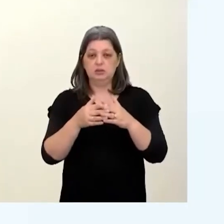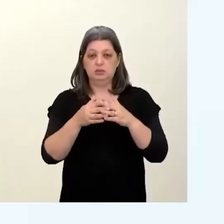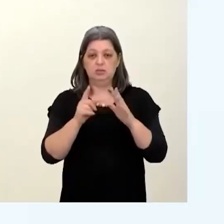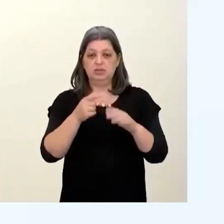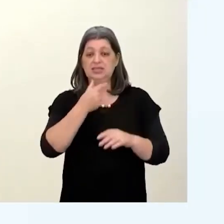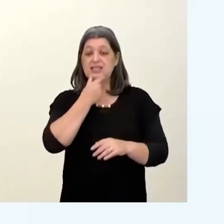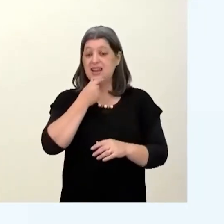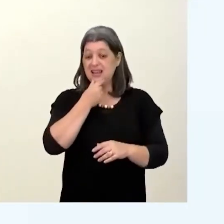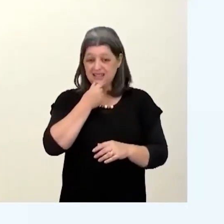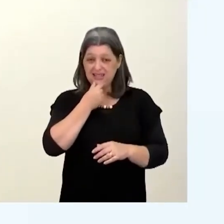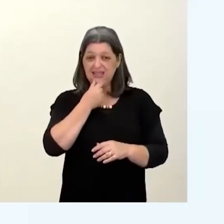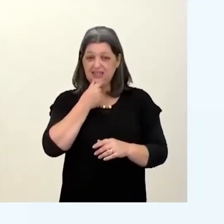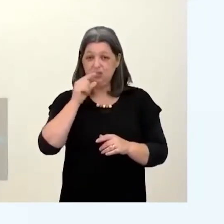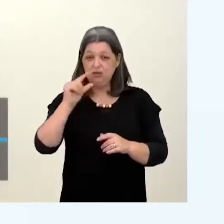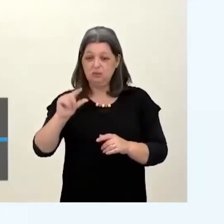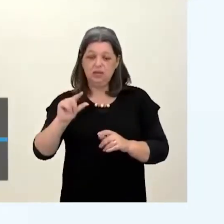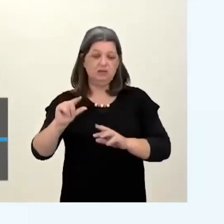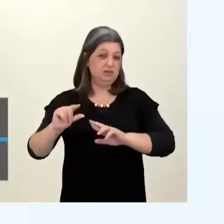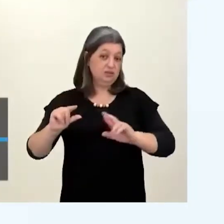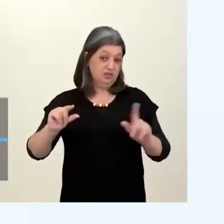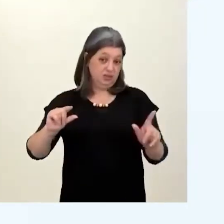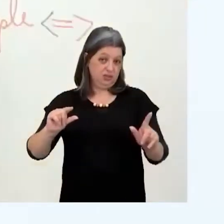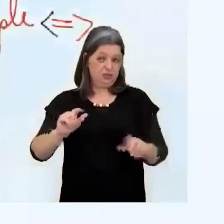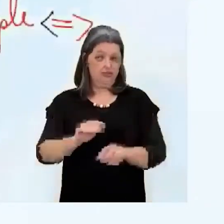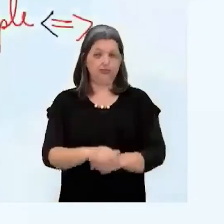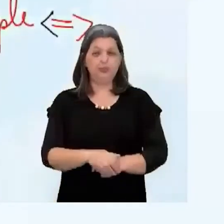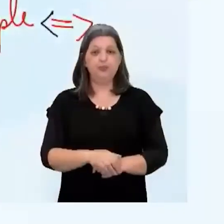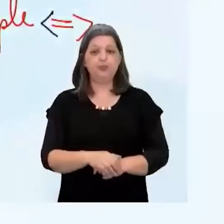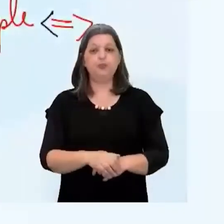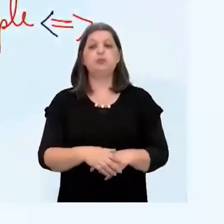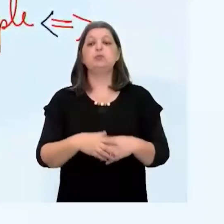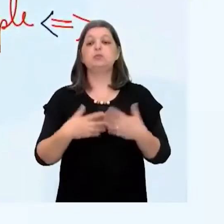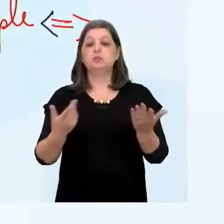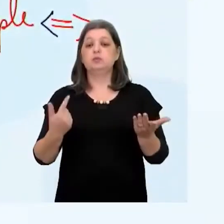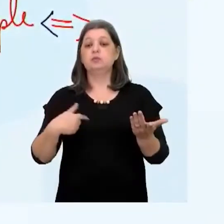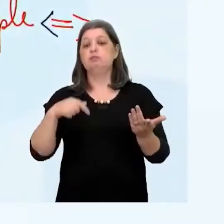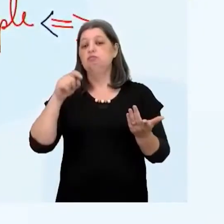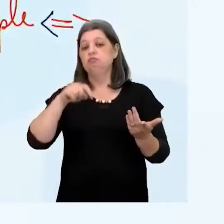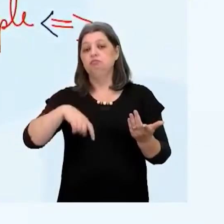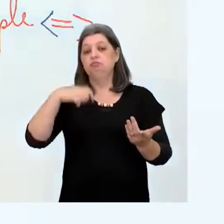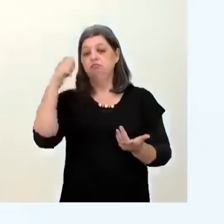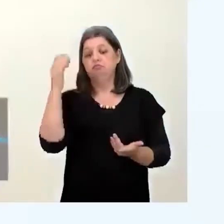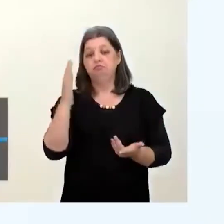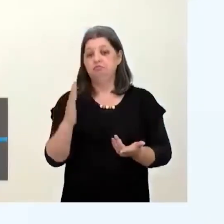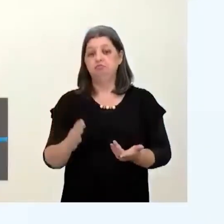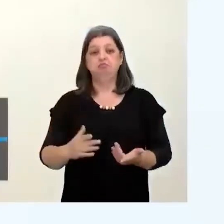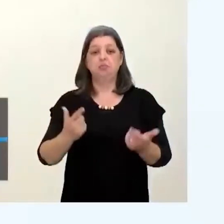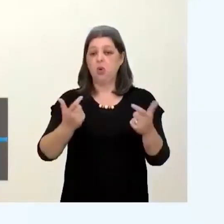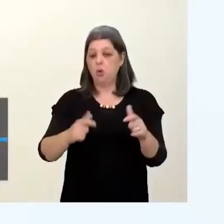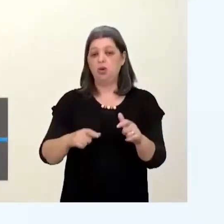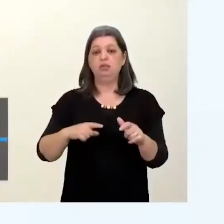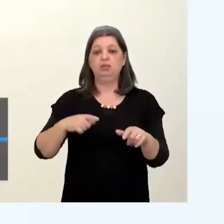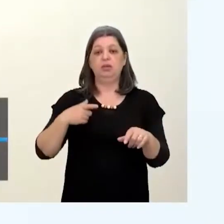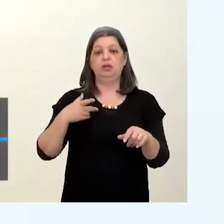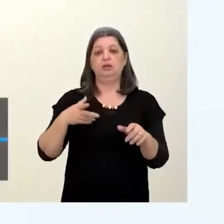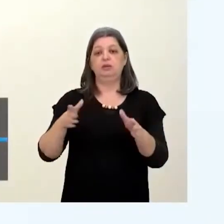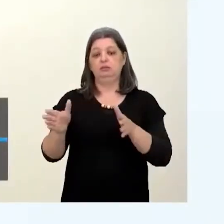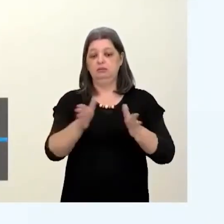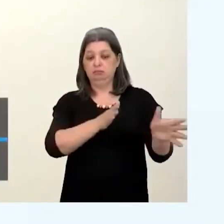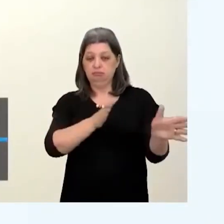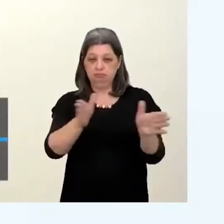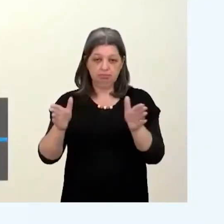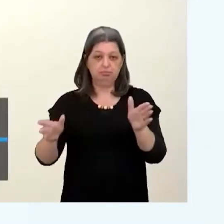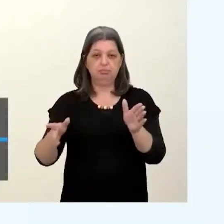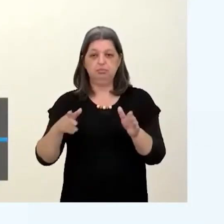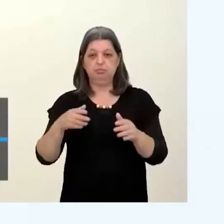de tube, tá? E aqui, né, um lugar onde a gente tem muito acesso do jovem, né? Então,